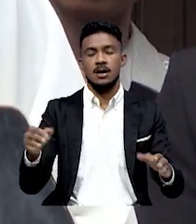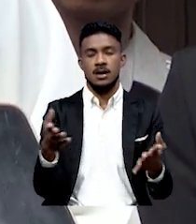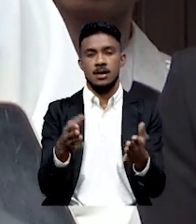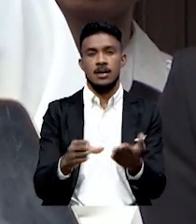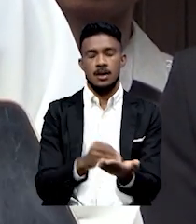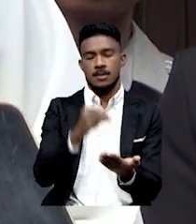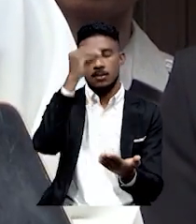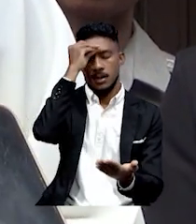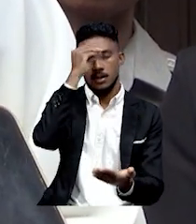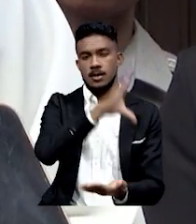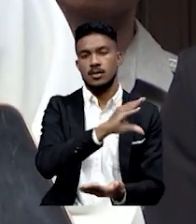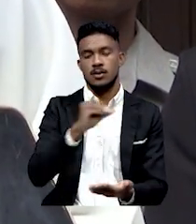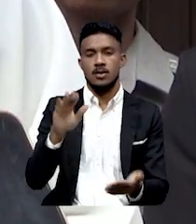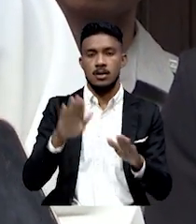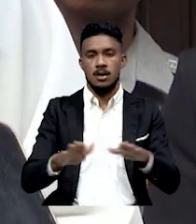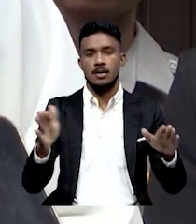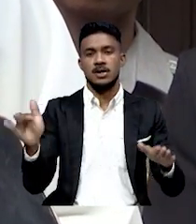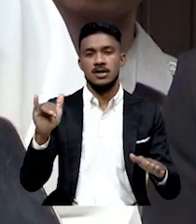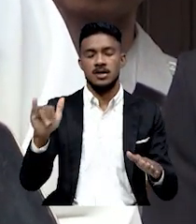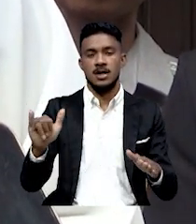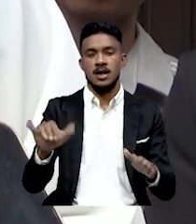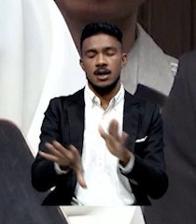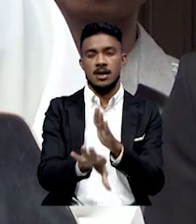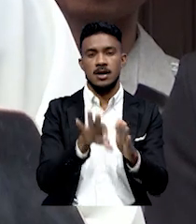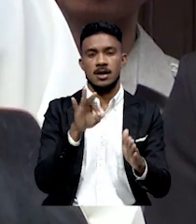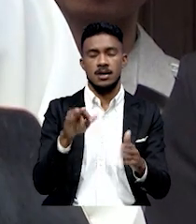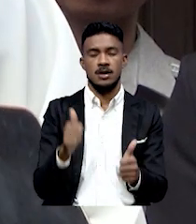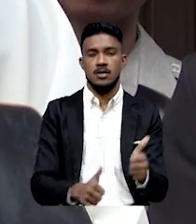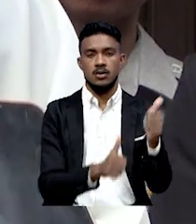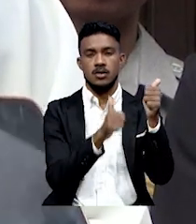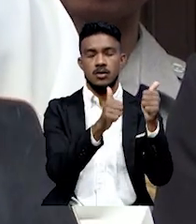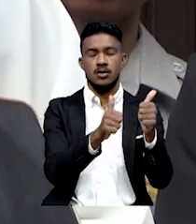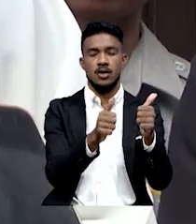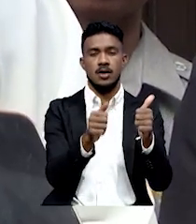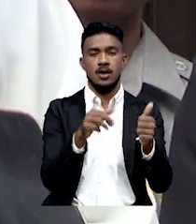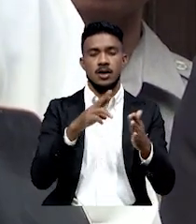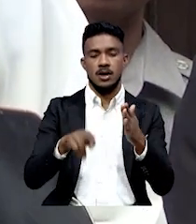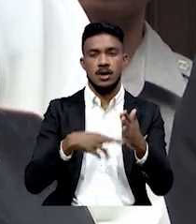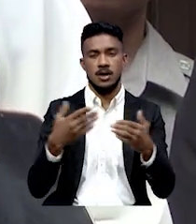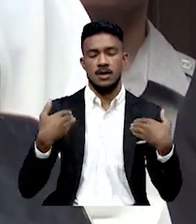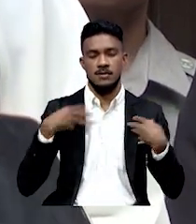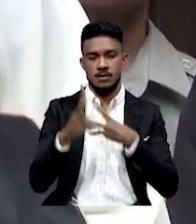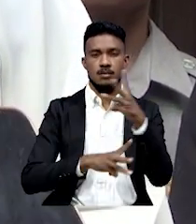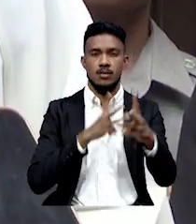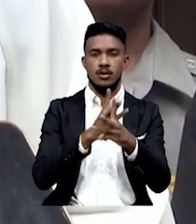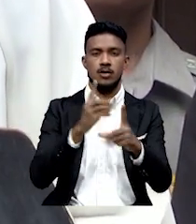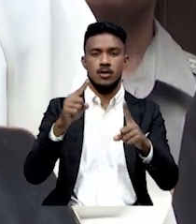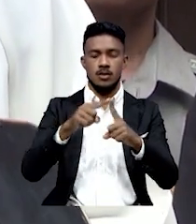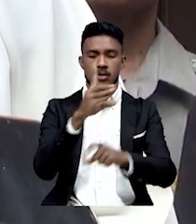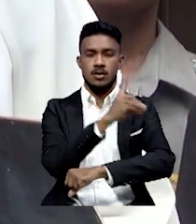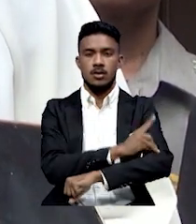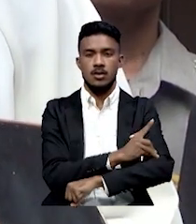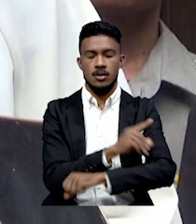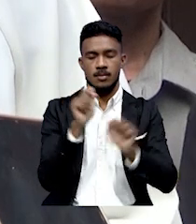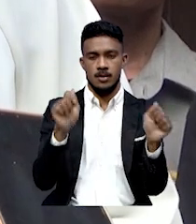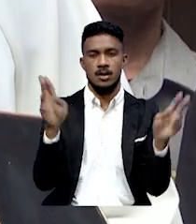aprendizagem, no mos, lavar e aproveitamento, ou tu ir ver exigências, ser mundo o em Loran ninia. Também com meios, facilidade ser